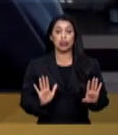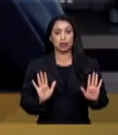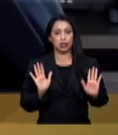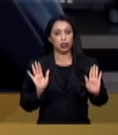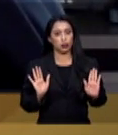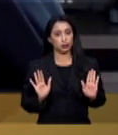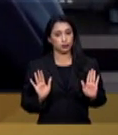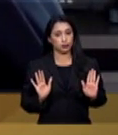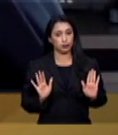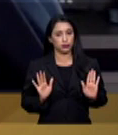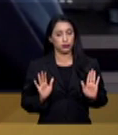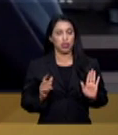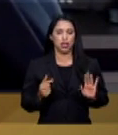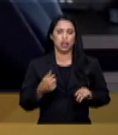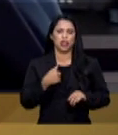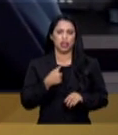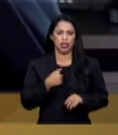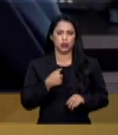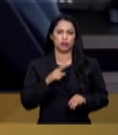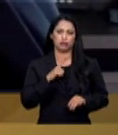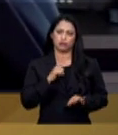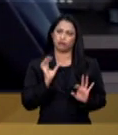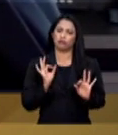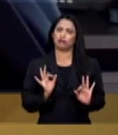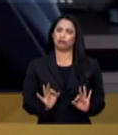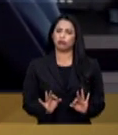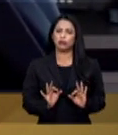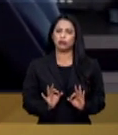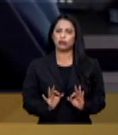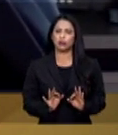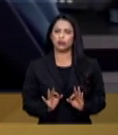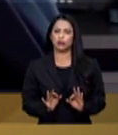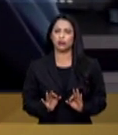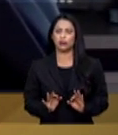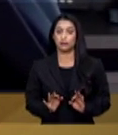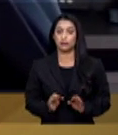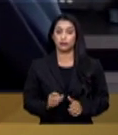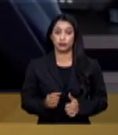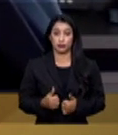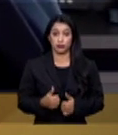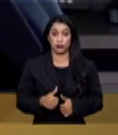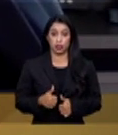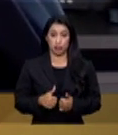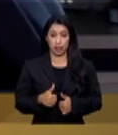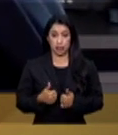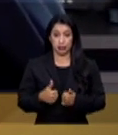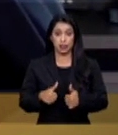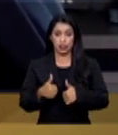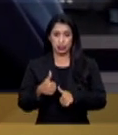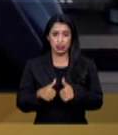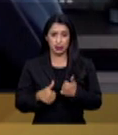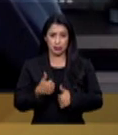Portanto, eu estou convencido, embora examinando à distância, que essas